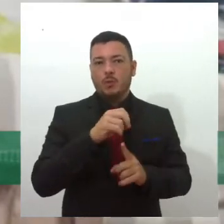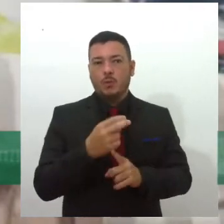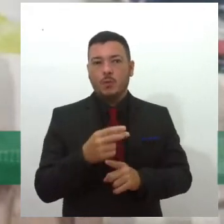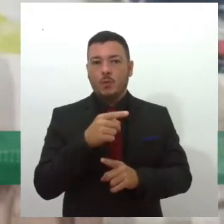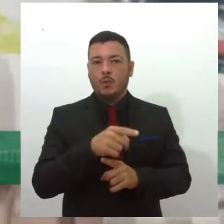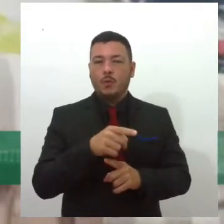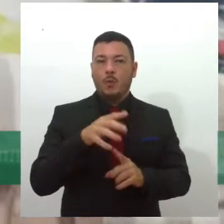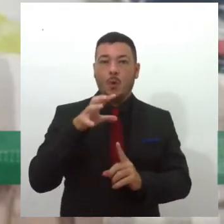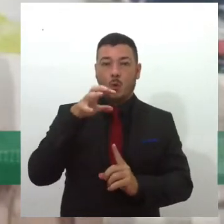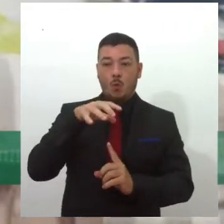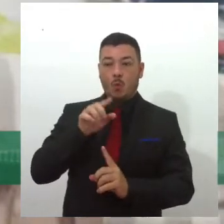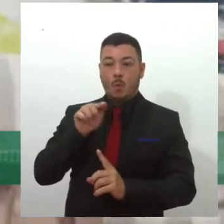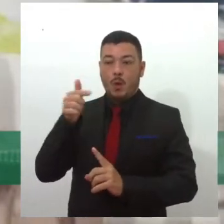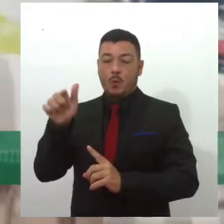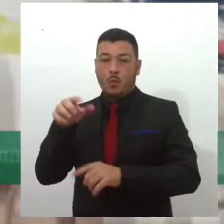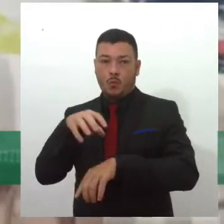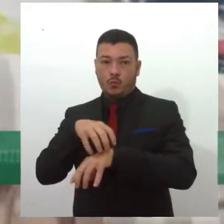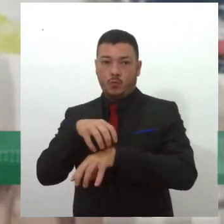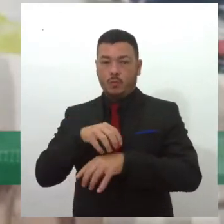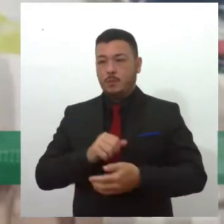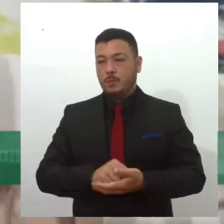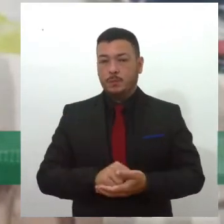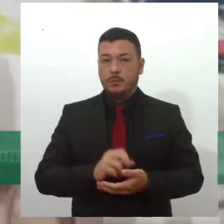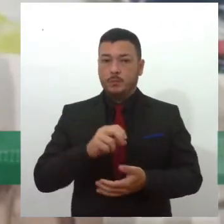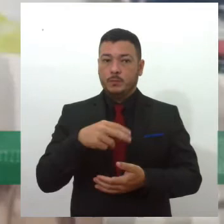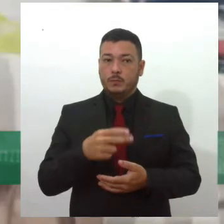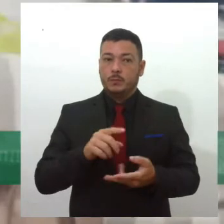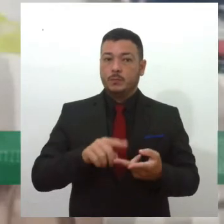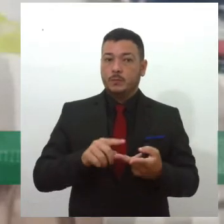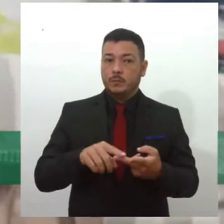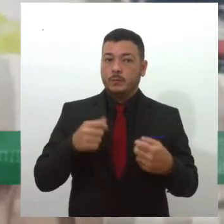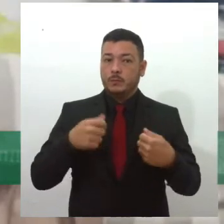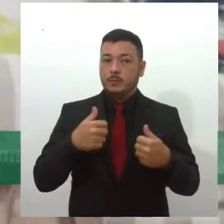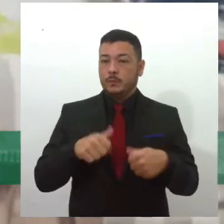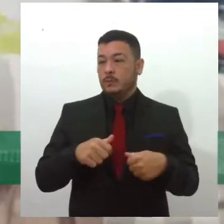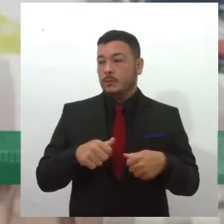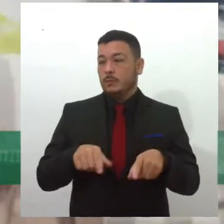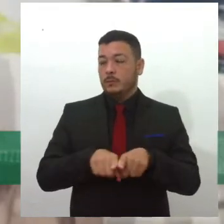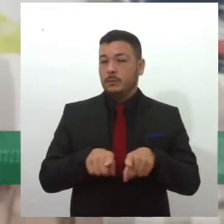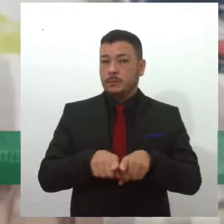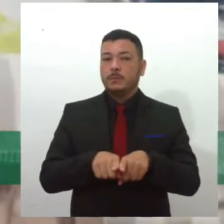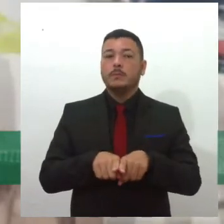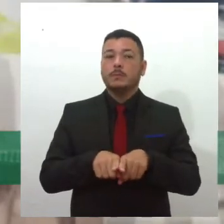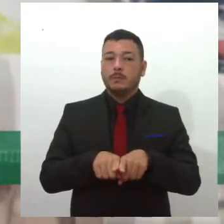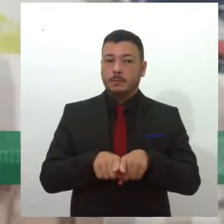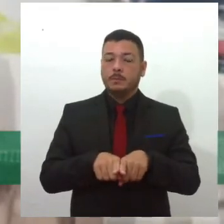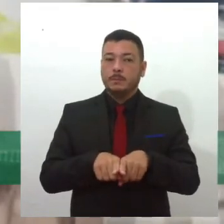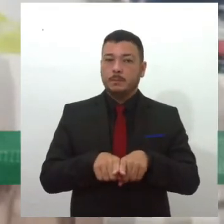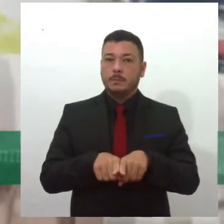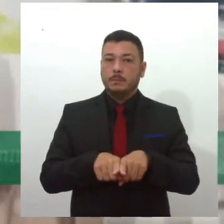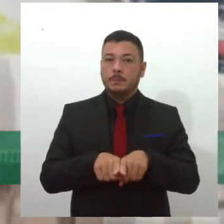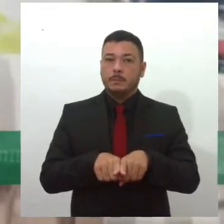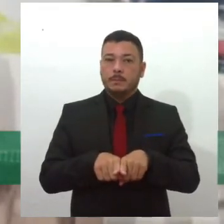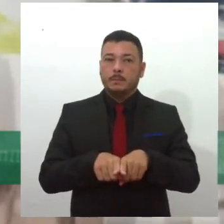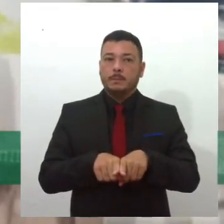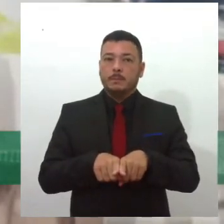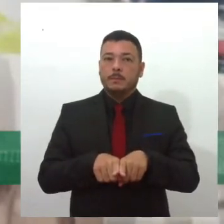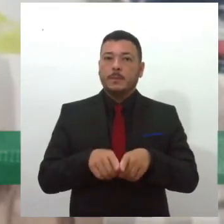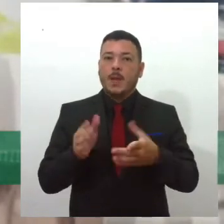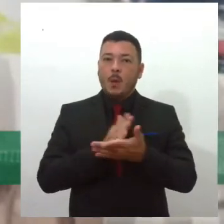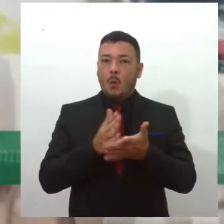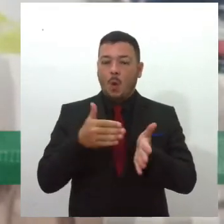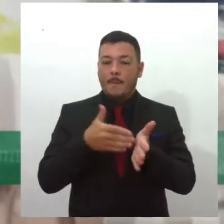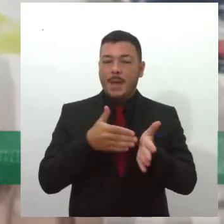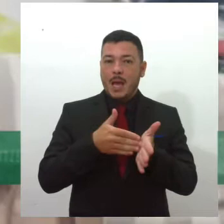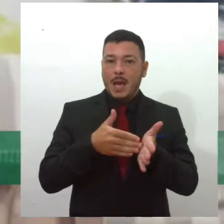da síndrome pós-Covid, e da atenção primária que precisa assistir, especialmente esses pacientes que ficam restritos à própria